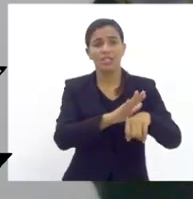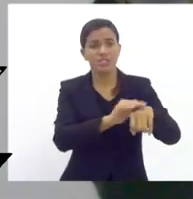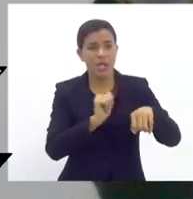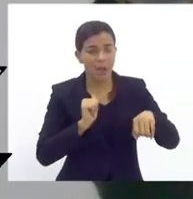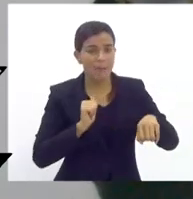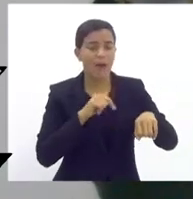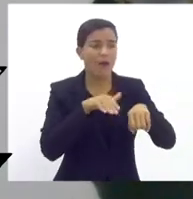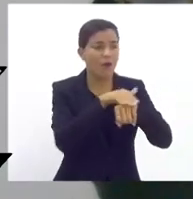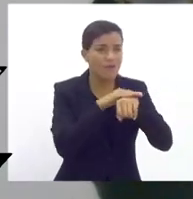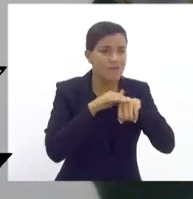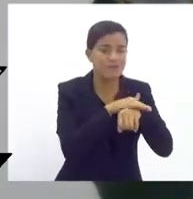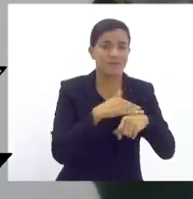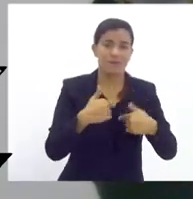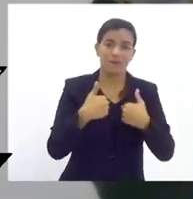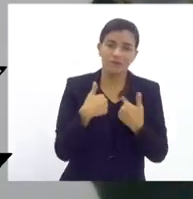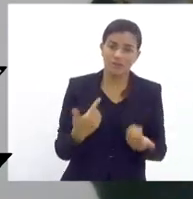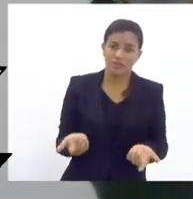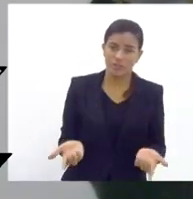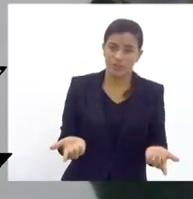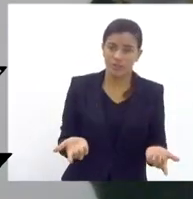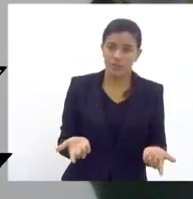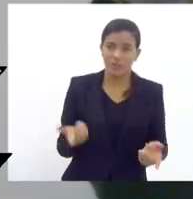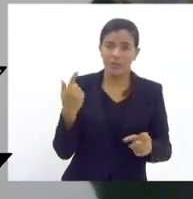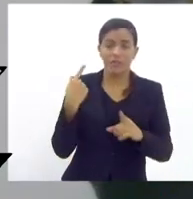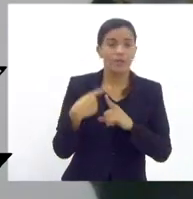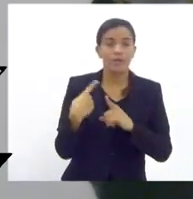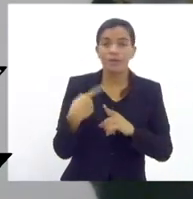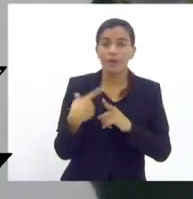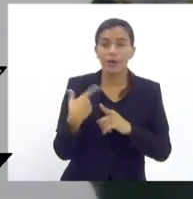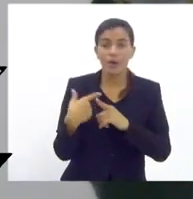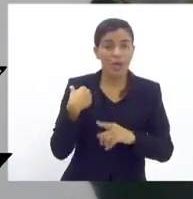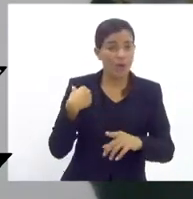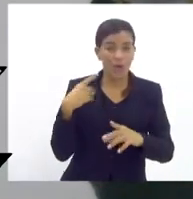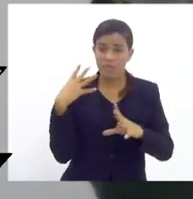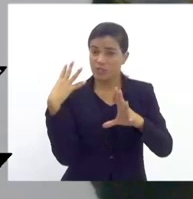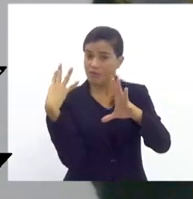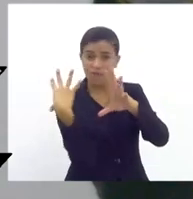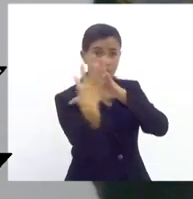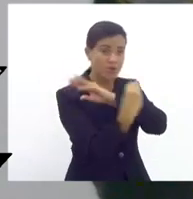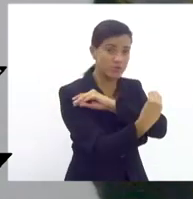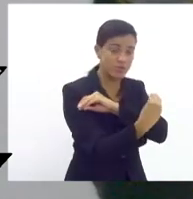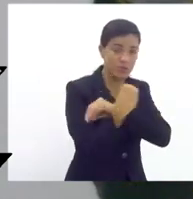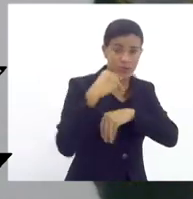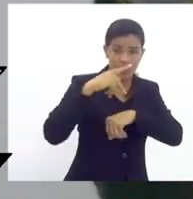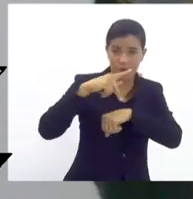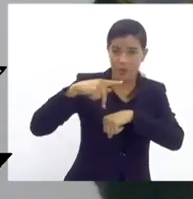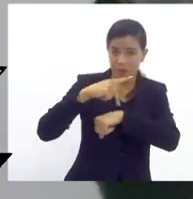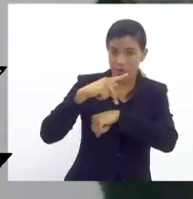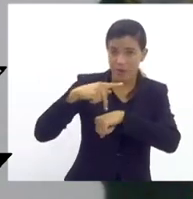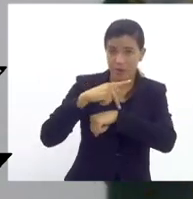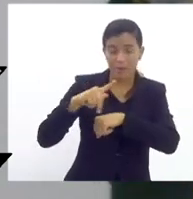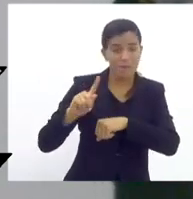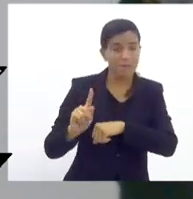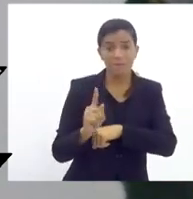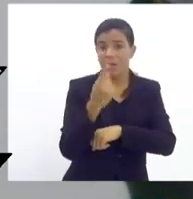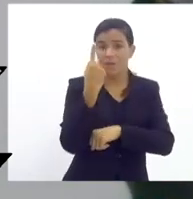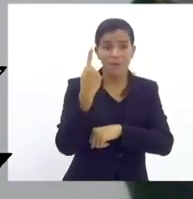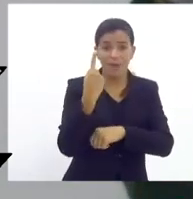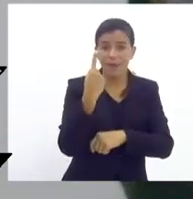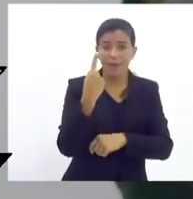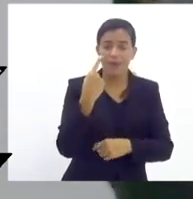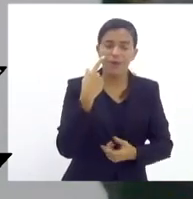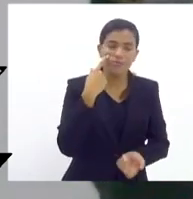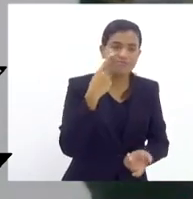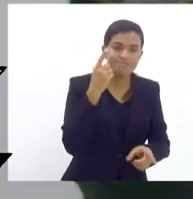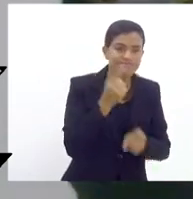com a gente porque quando a gente saiu no nosso país para ver com outro país a primeiro a gente tava muito